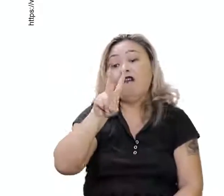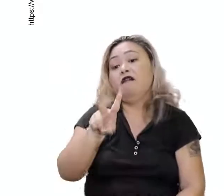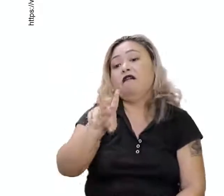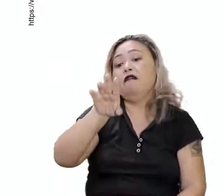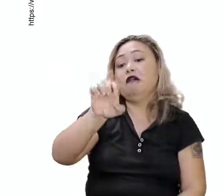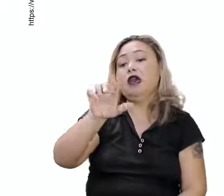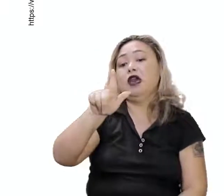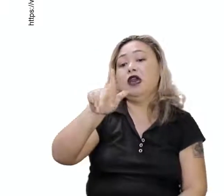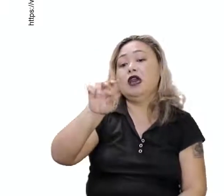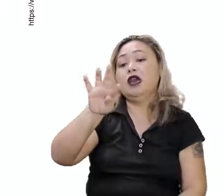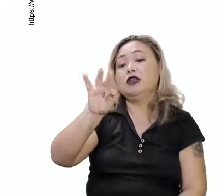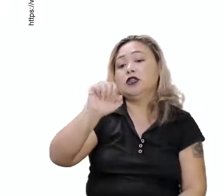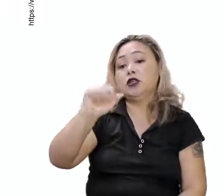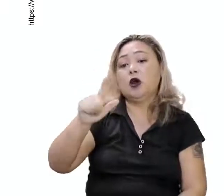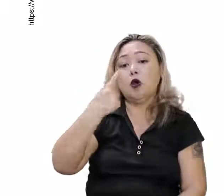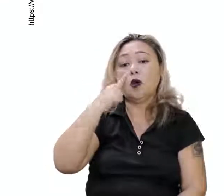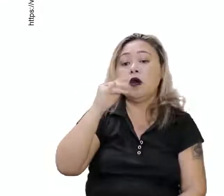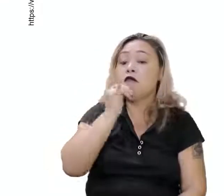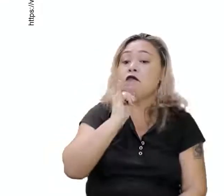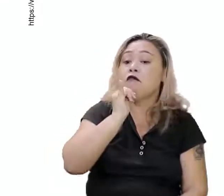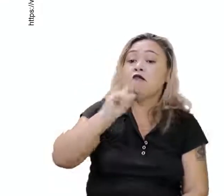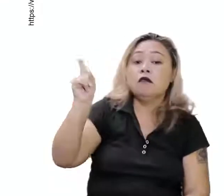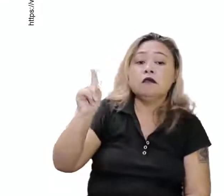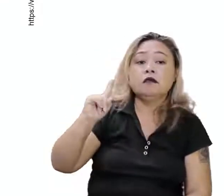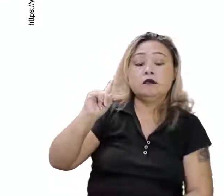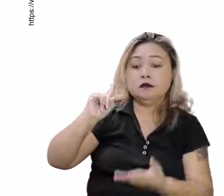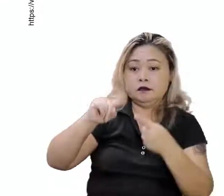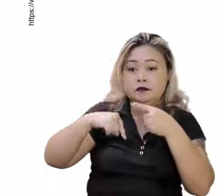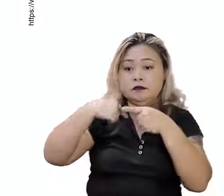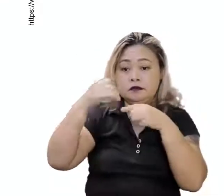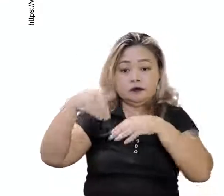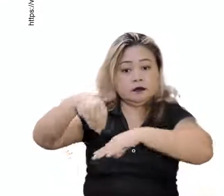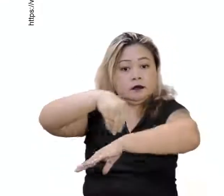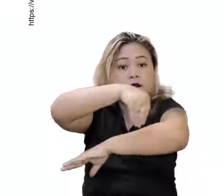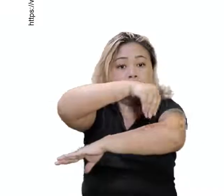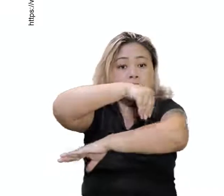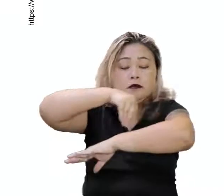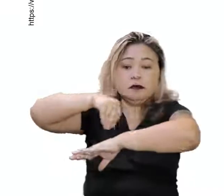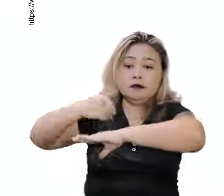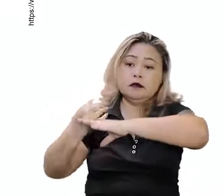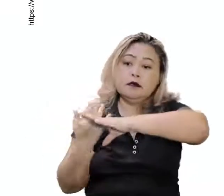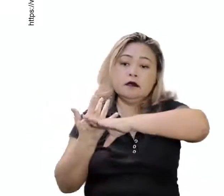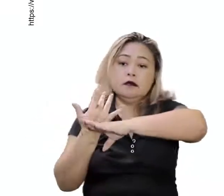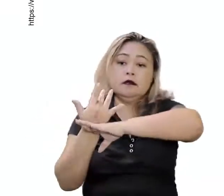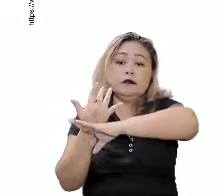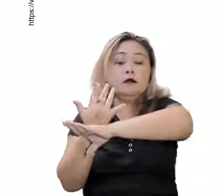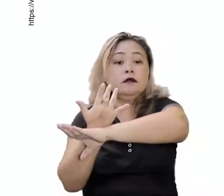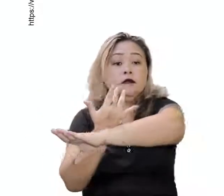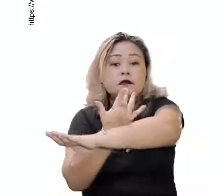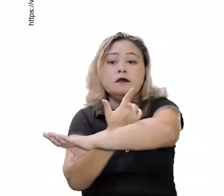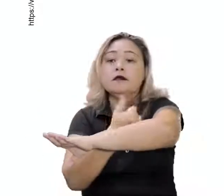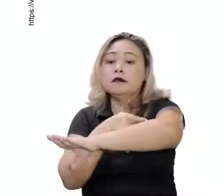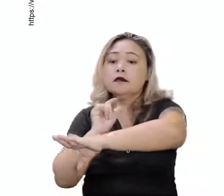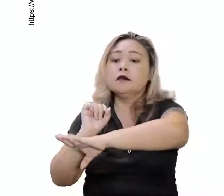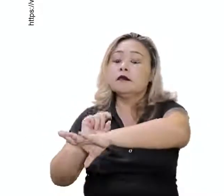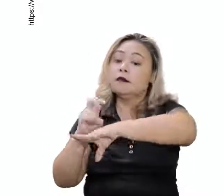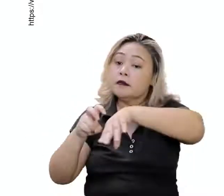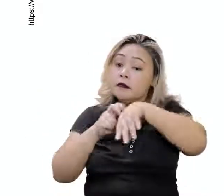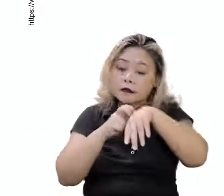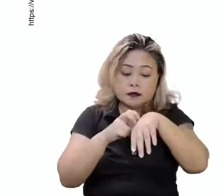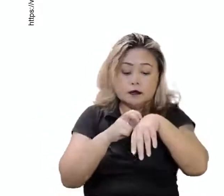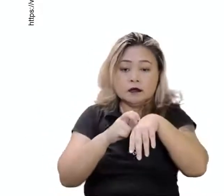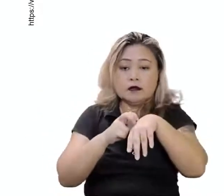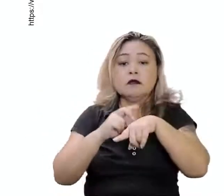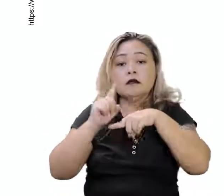tá bom? Conforme a imagem exemplifica, na cadeia alimentar terrestre temos as plantas como os produtores, que por sua